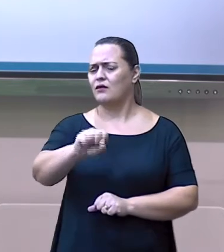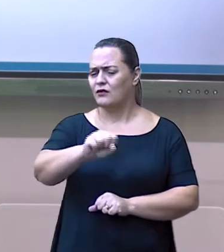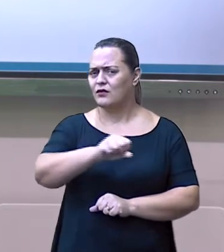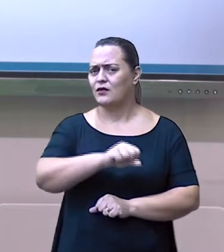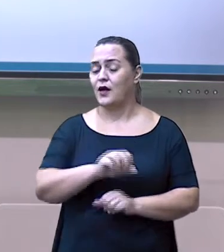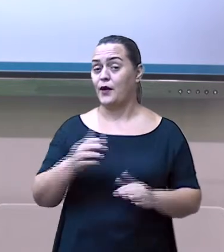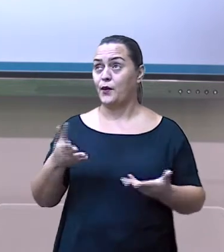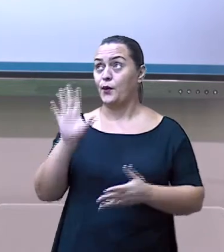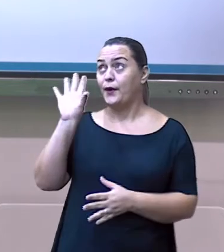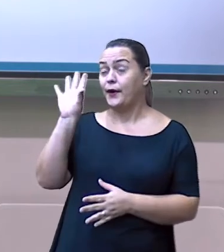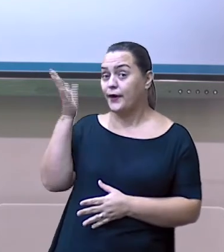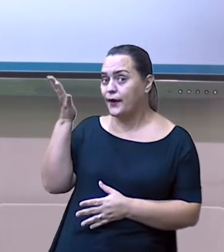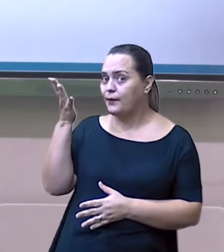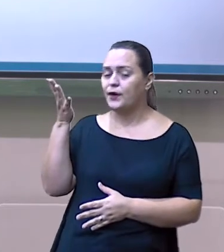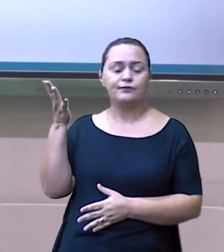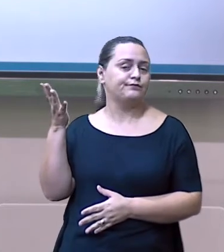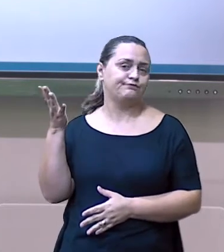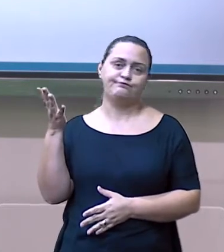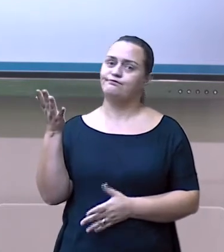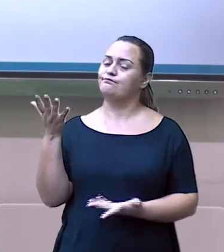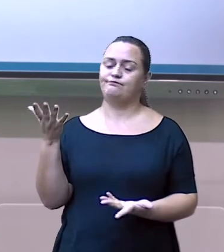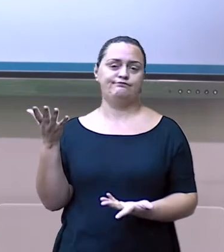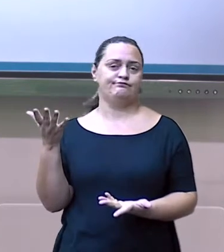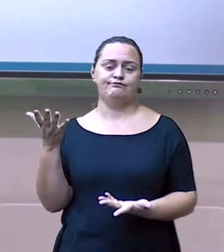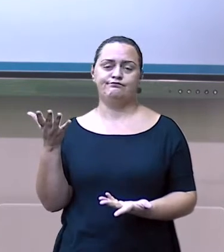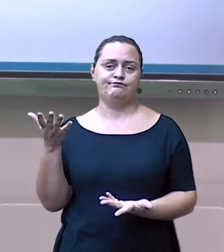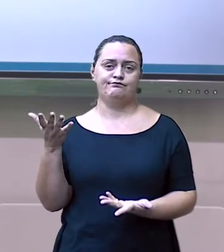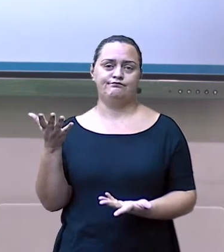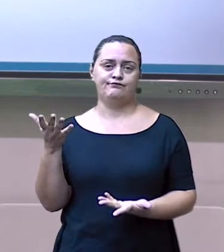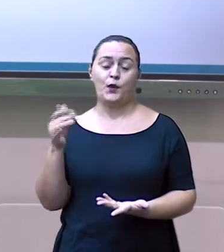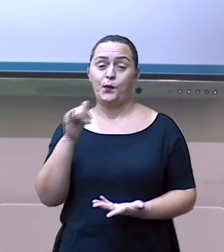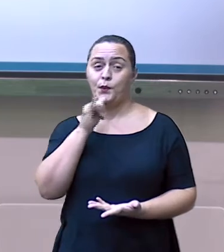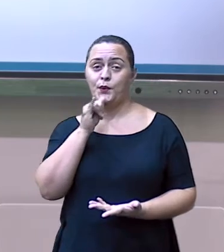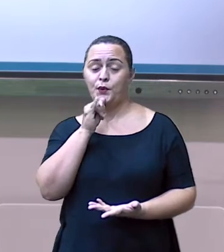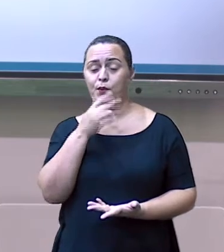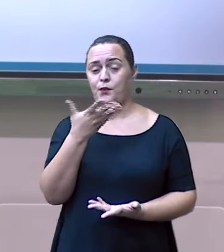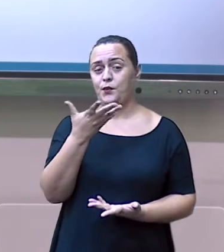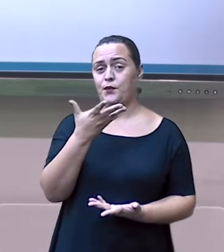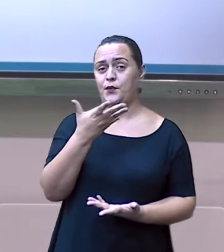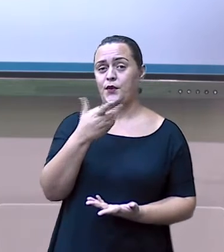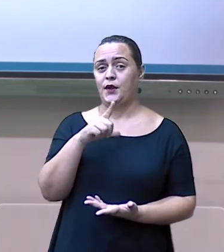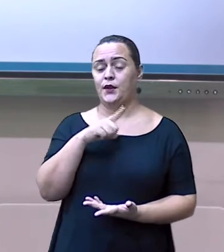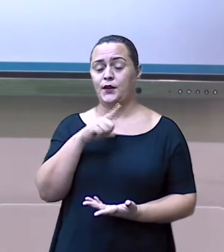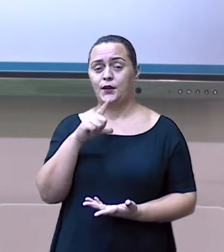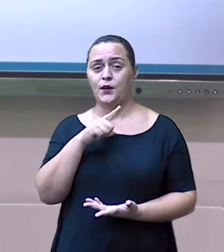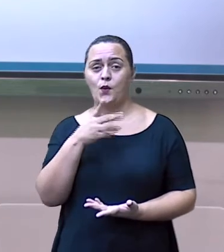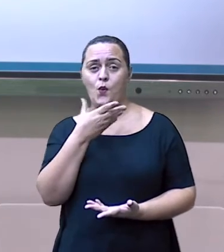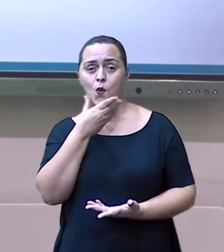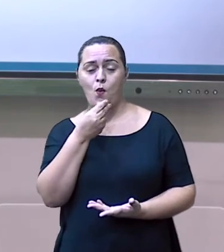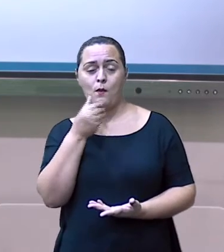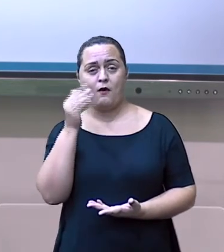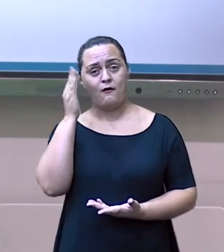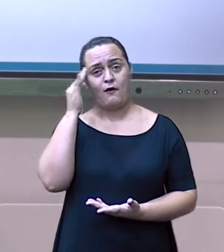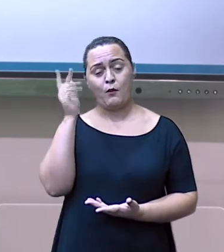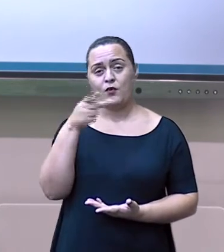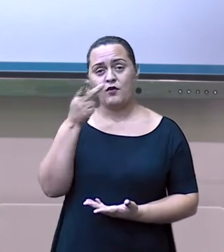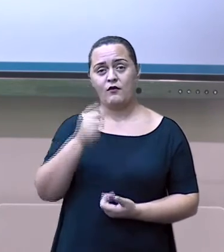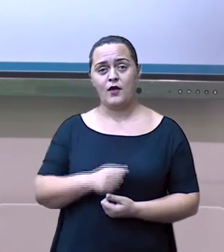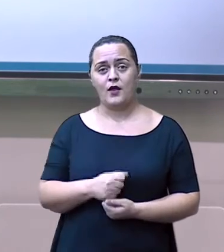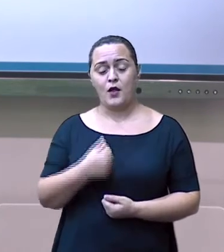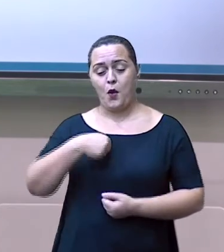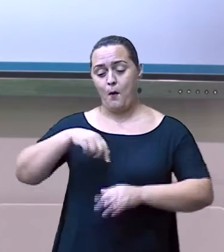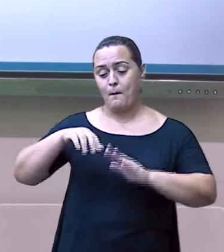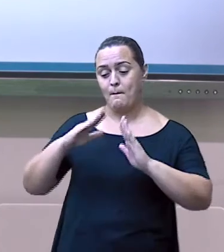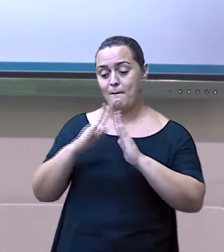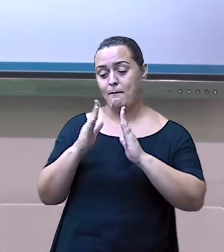O poeta já disse que mora num país tropical. E ele não errou. E tem um bom tempo que ele falou